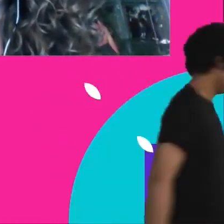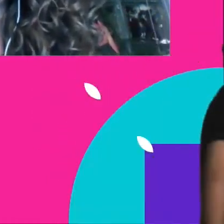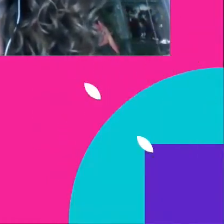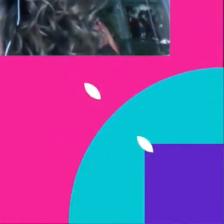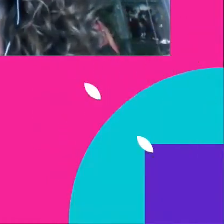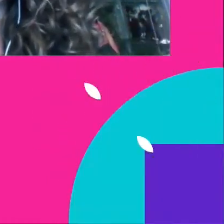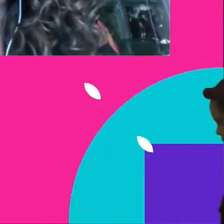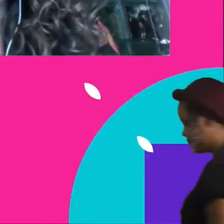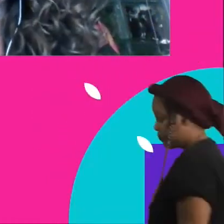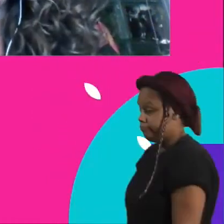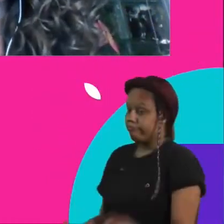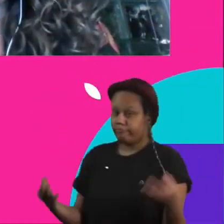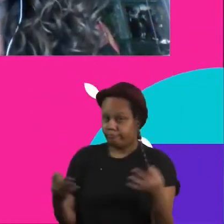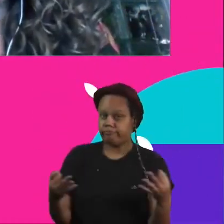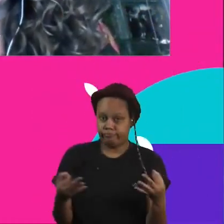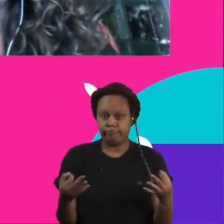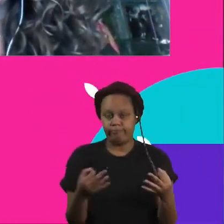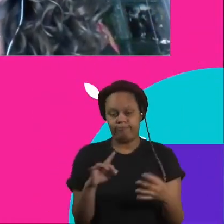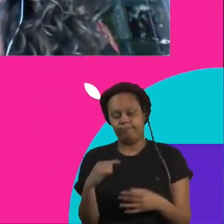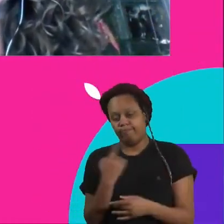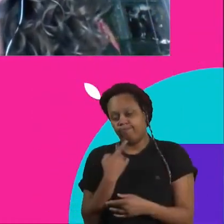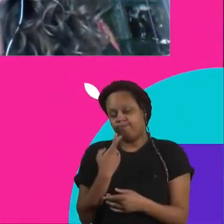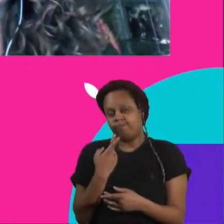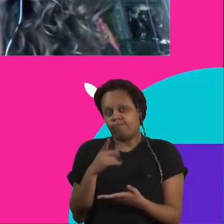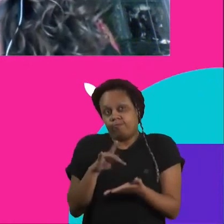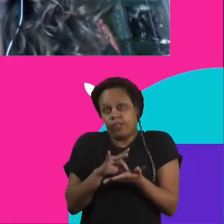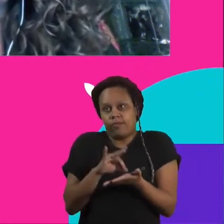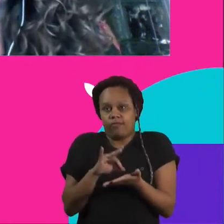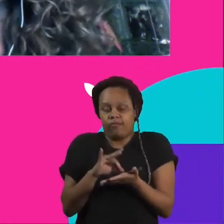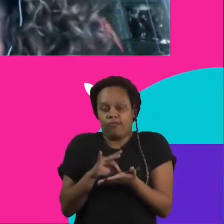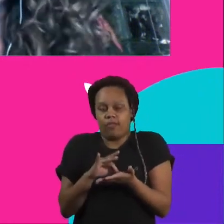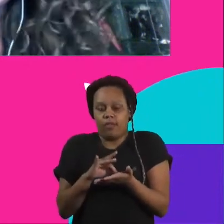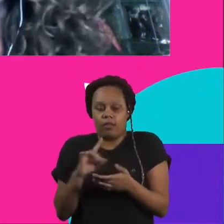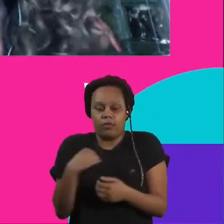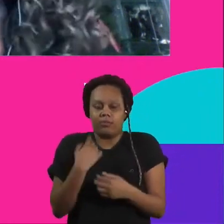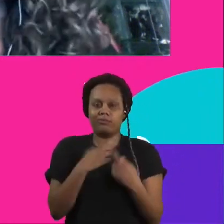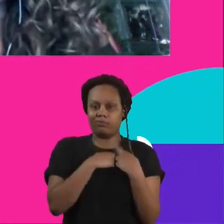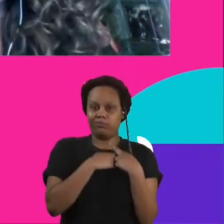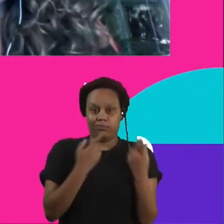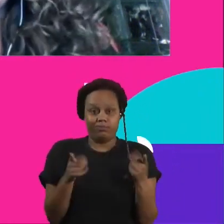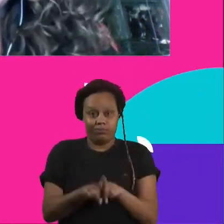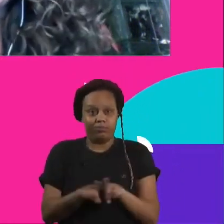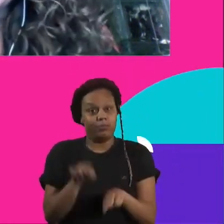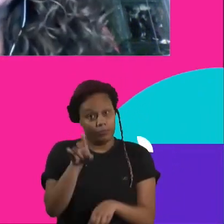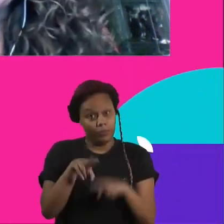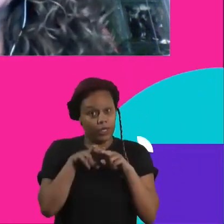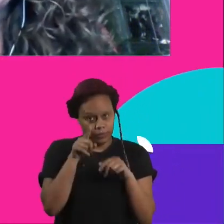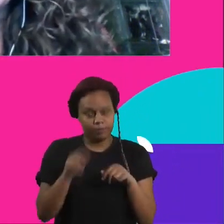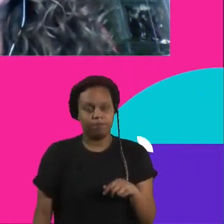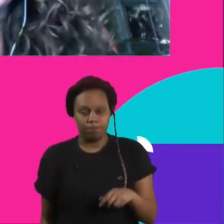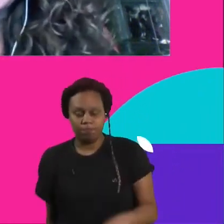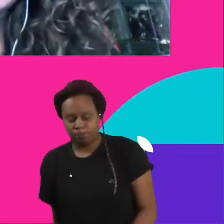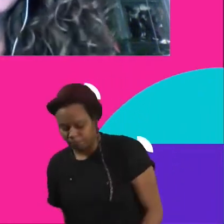Perfeito, muito bom. Somos realmente agentes, né, nessa história. Tudo bem, então acho que é isso, nosso tempo